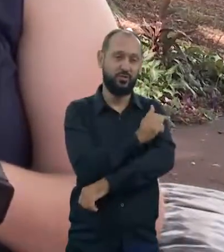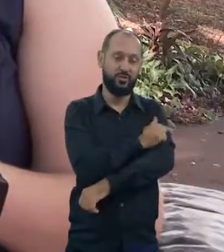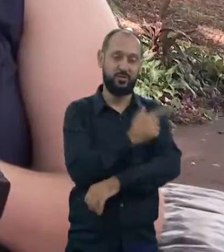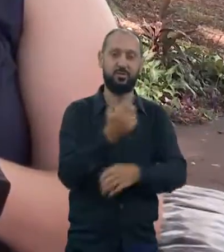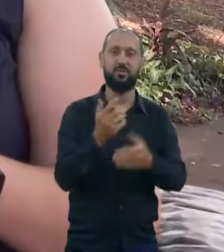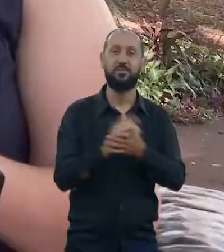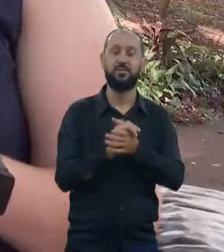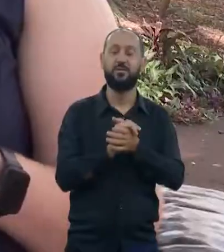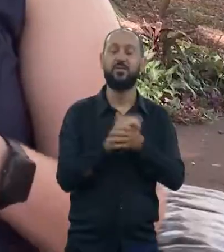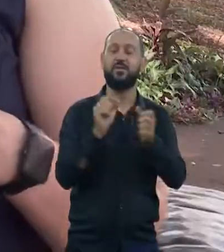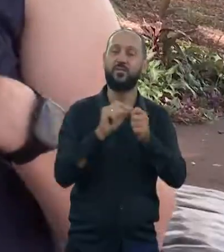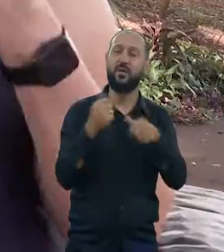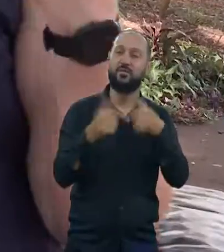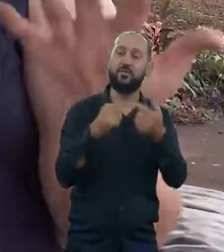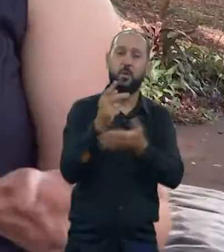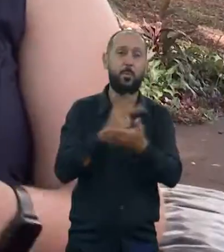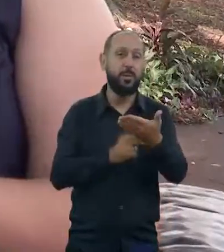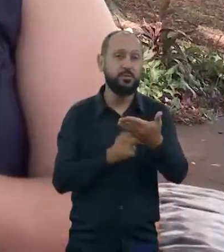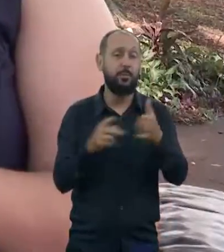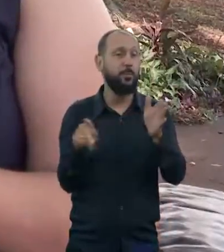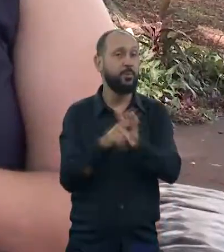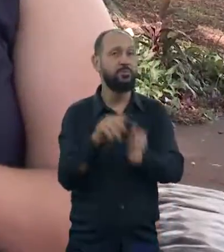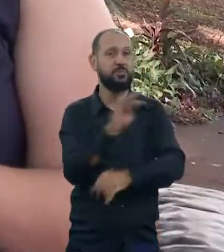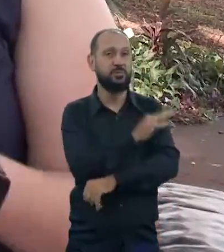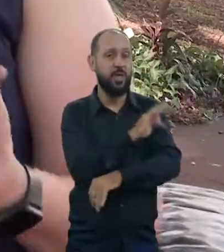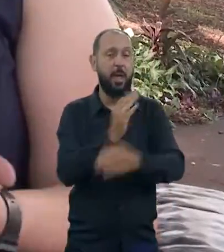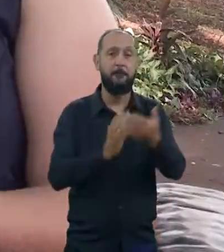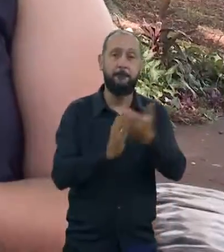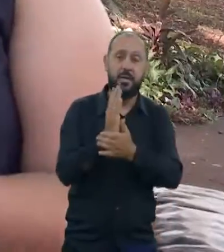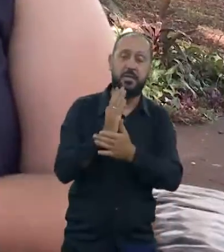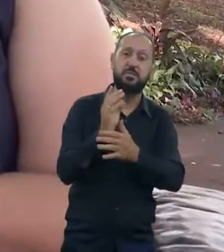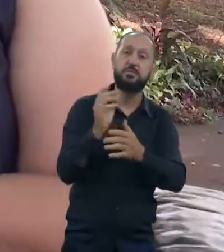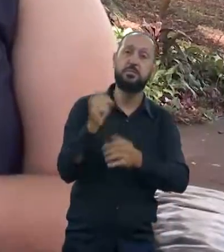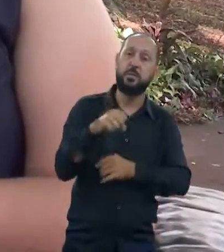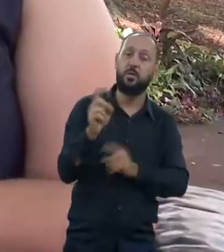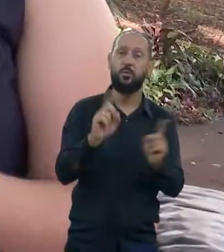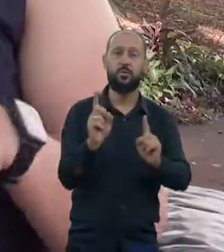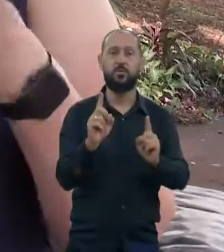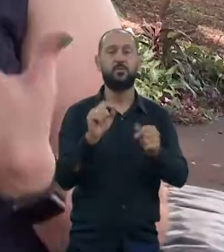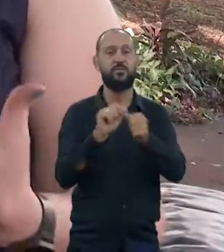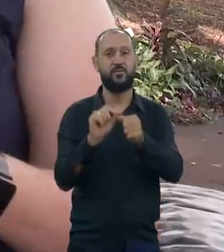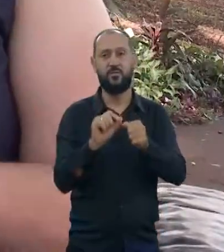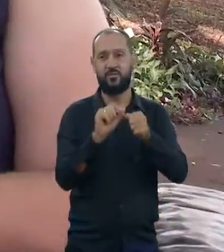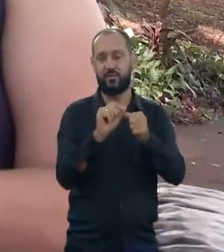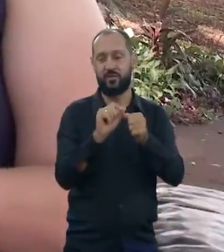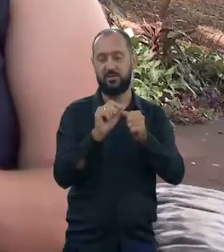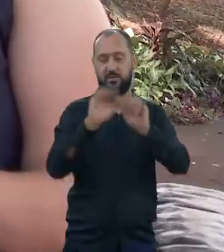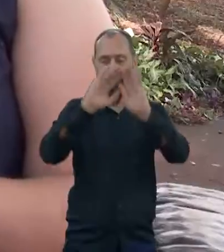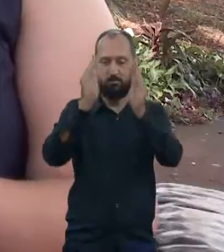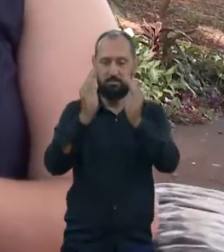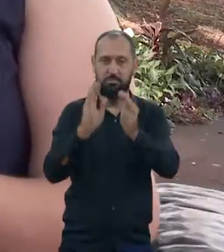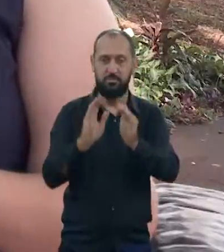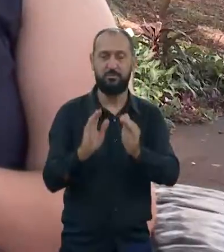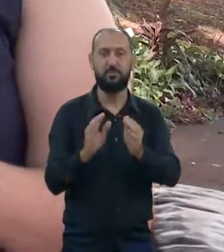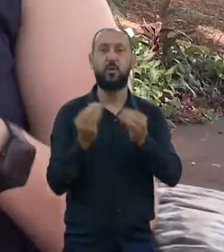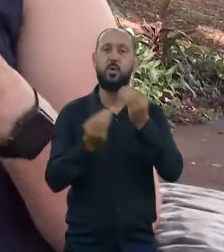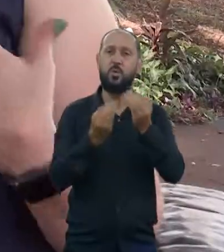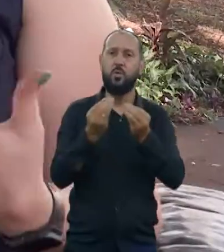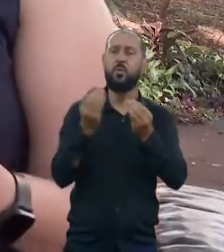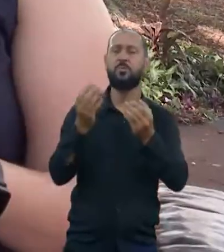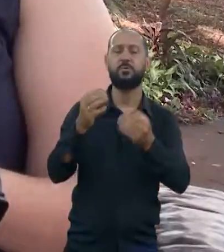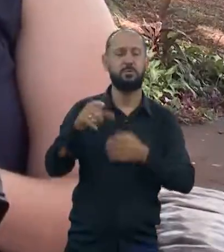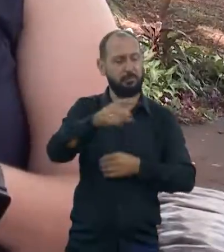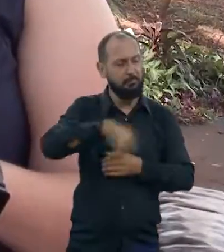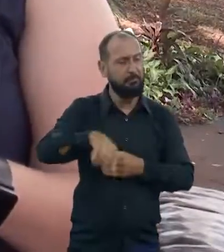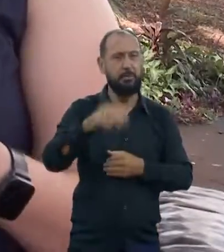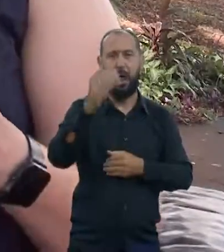ela atuou fazendo os pareceres técnicos de aprovação ou não dessa realização ou não da estátua, né? E como